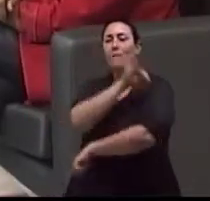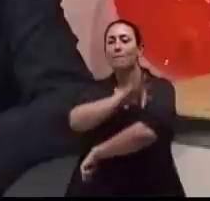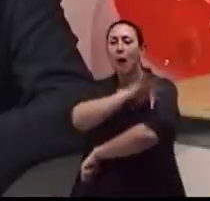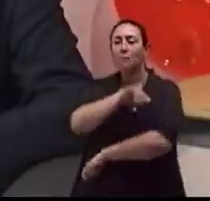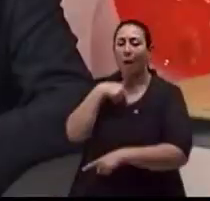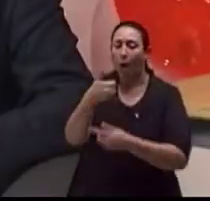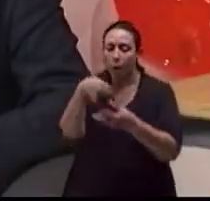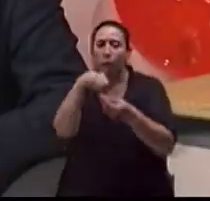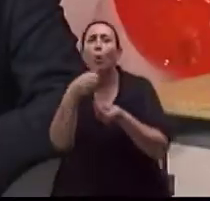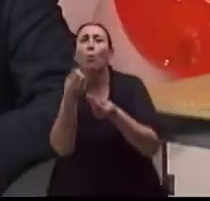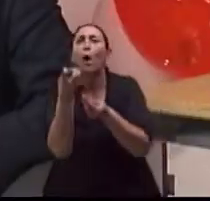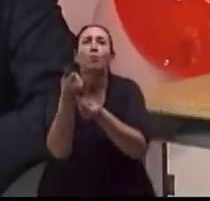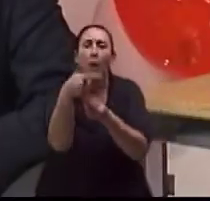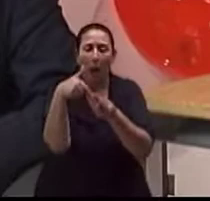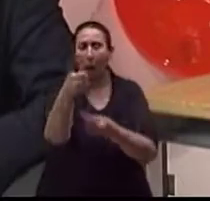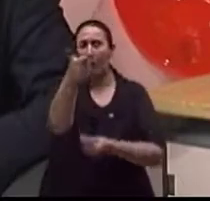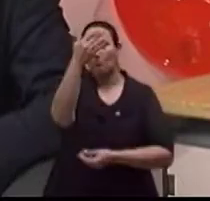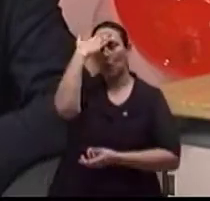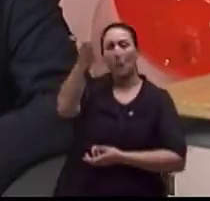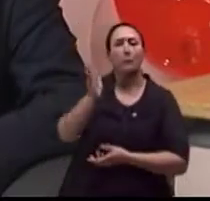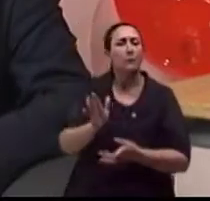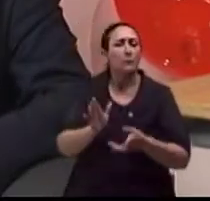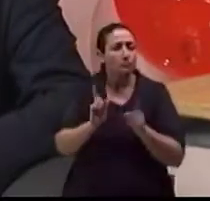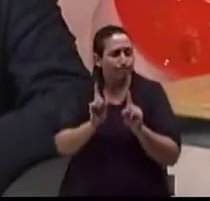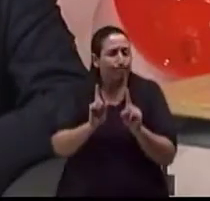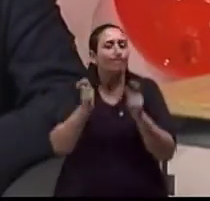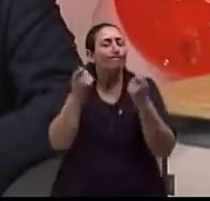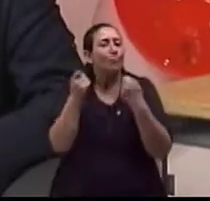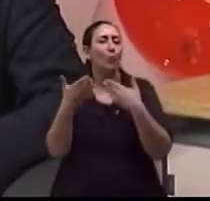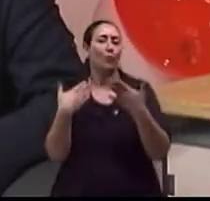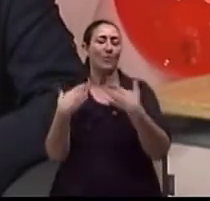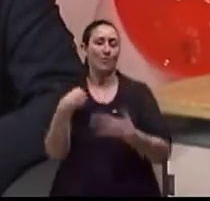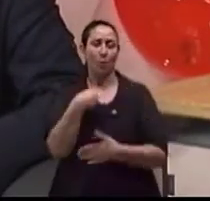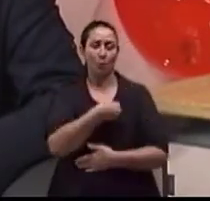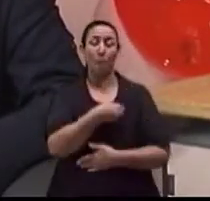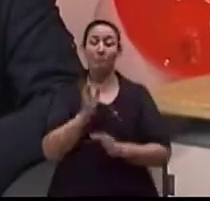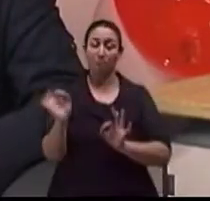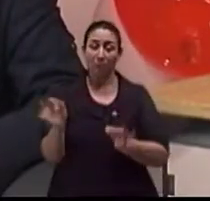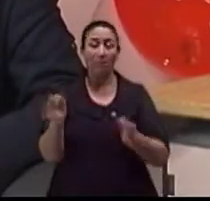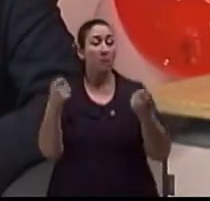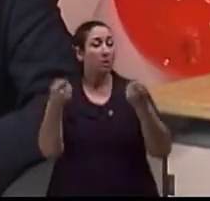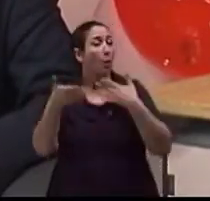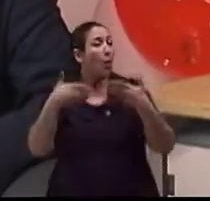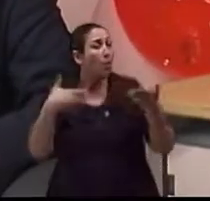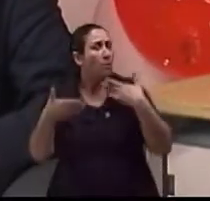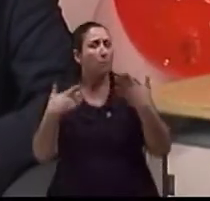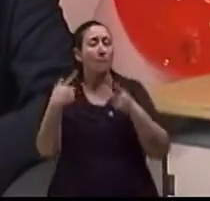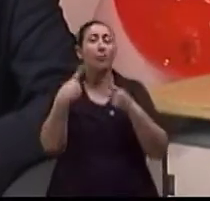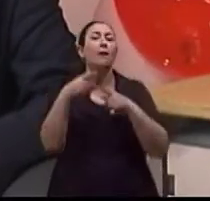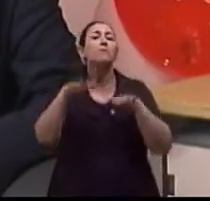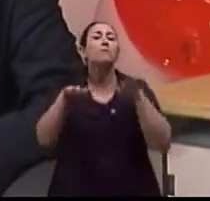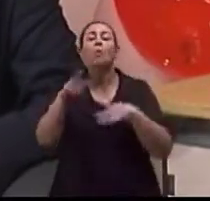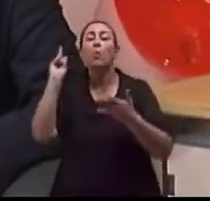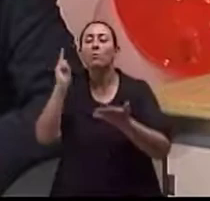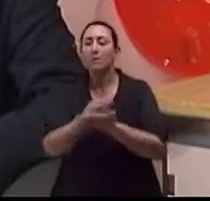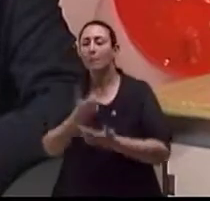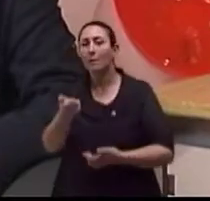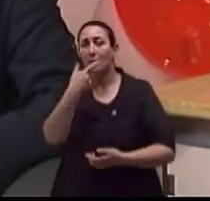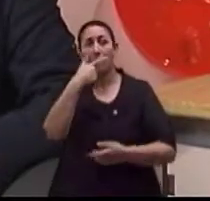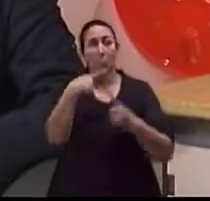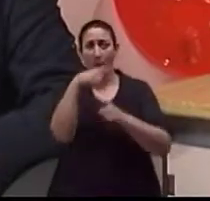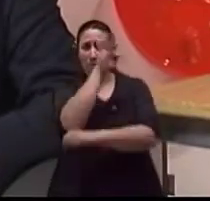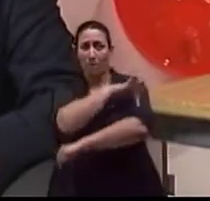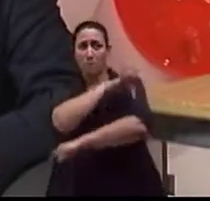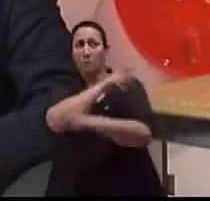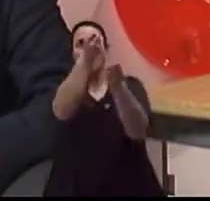porque senão tu pode tomar uma dose errada tu pode ter isso um efeito adverso que tu não tá esperando que na farmácia